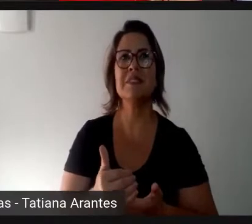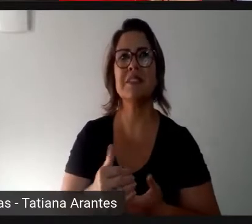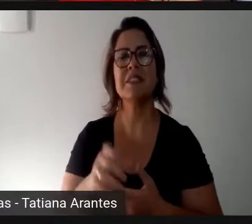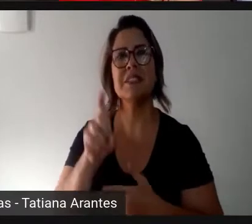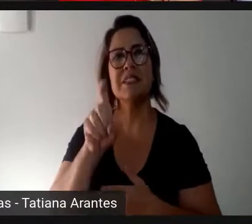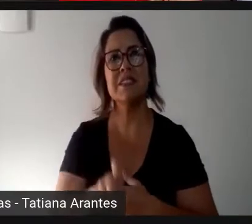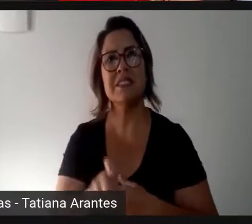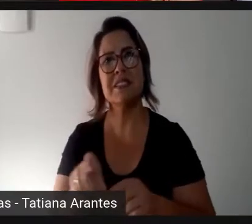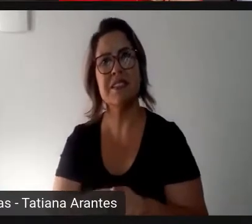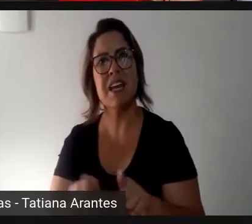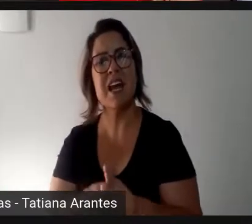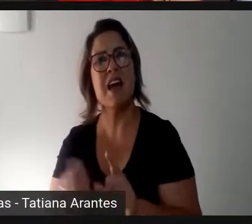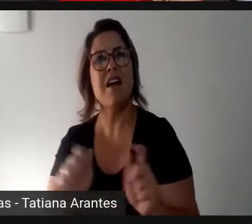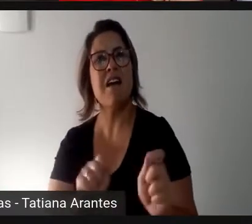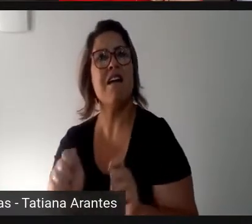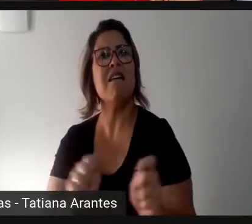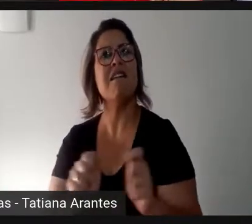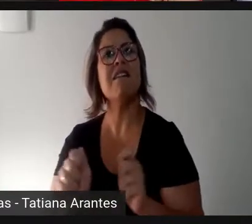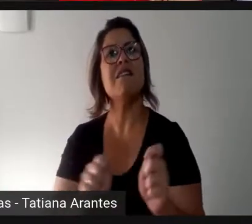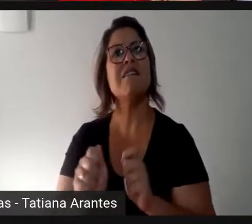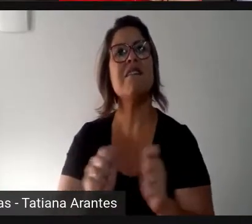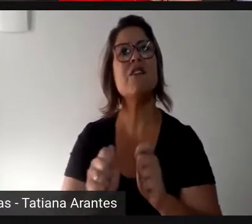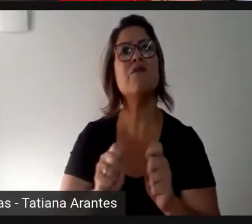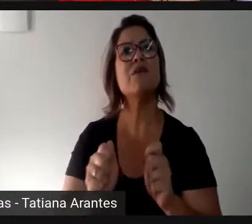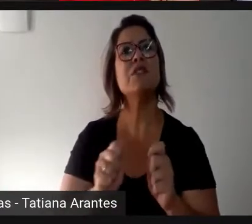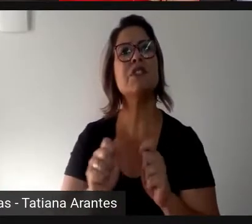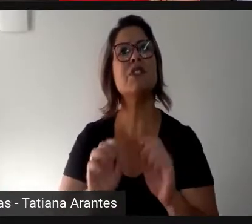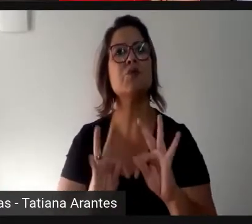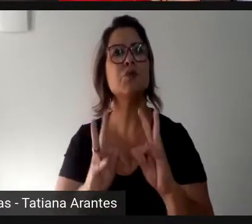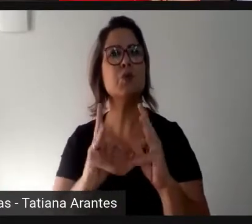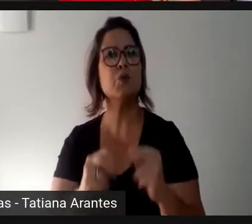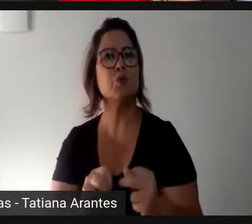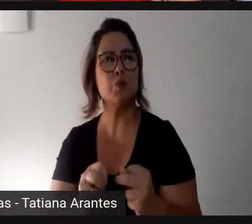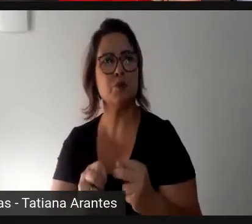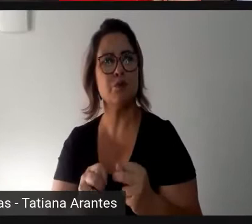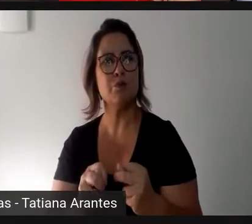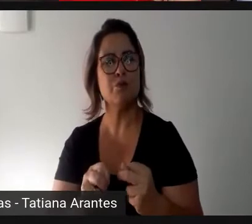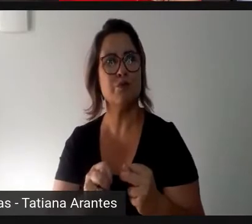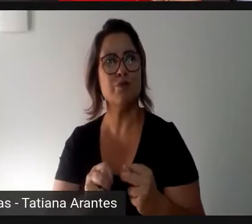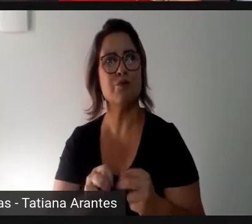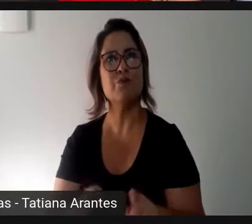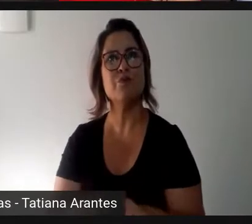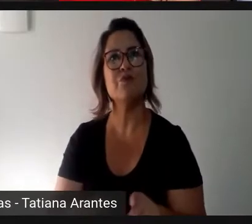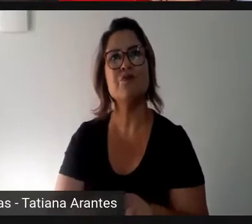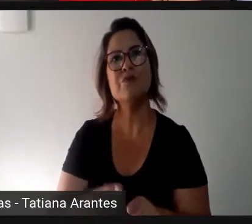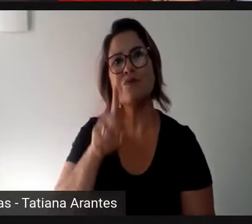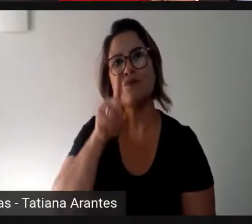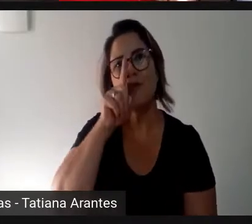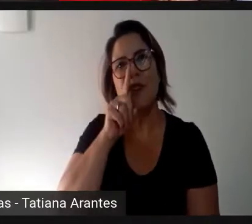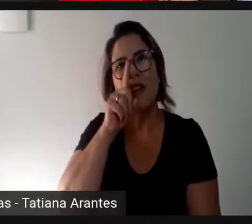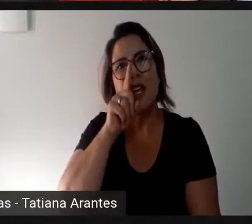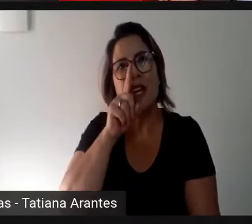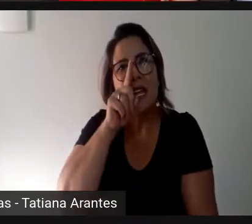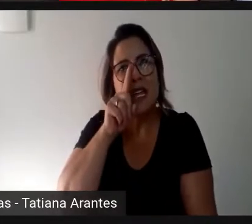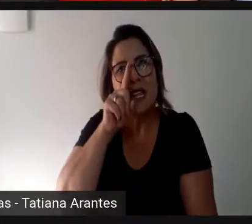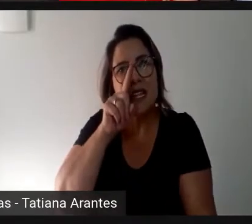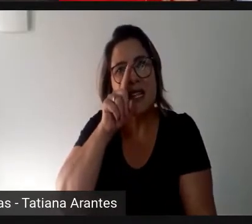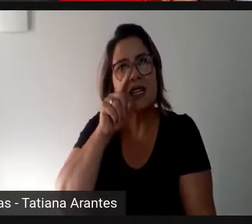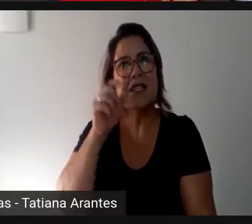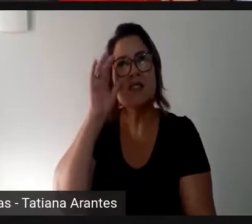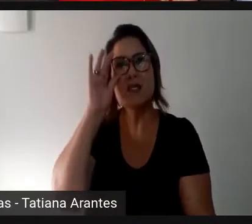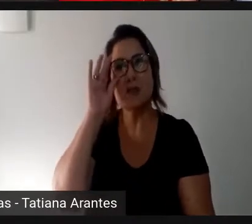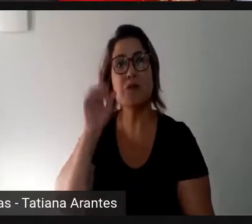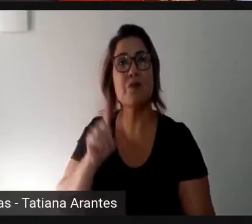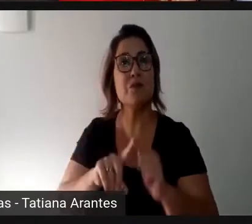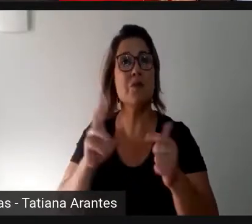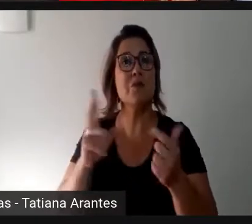para tudo? Gente, eu costumo falar aqui o seguinte, risco demais com controle de menos é negligência,